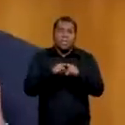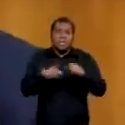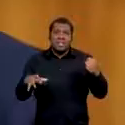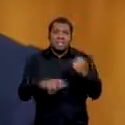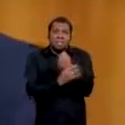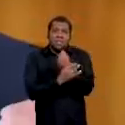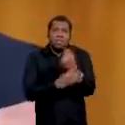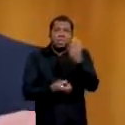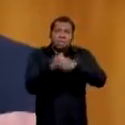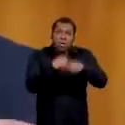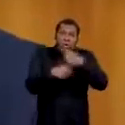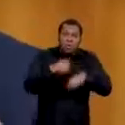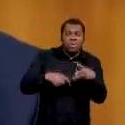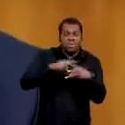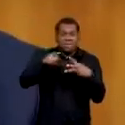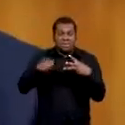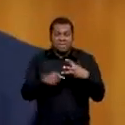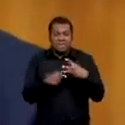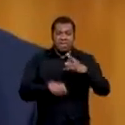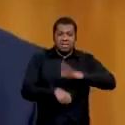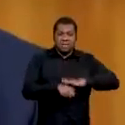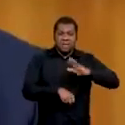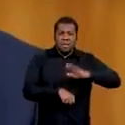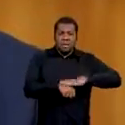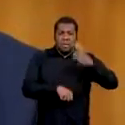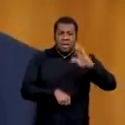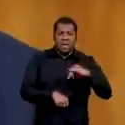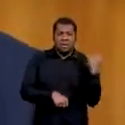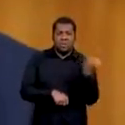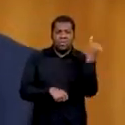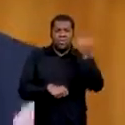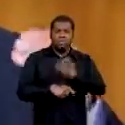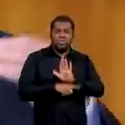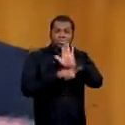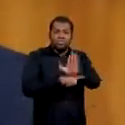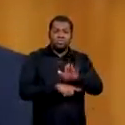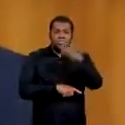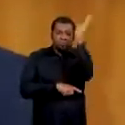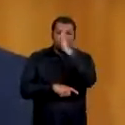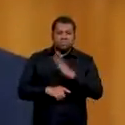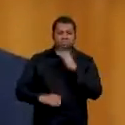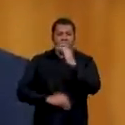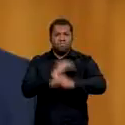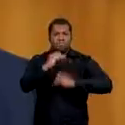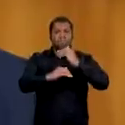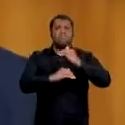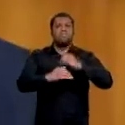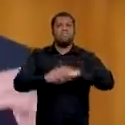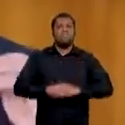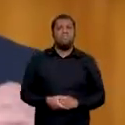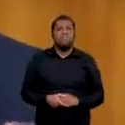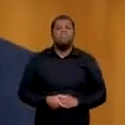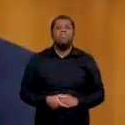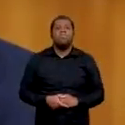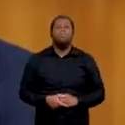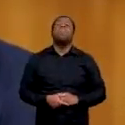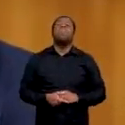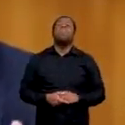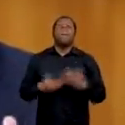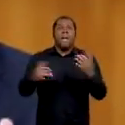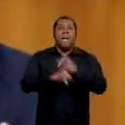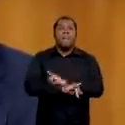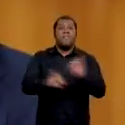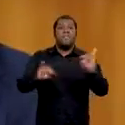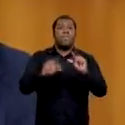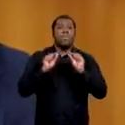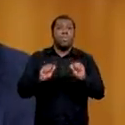3 fatores cruciais para que a gente possa desenvolver esse país. Nós já fizemos uma vez. É importante lembrar